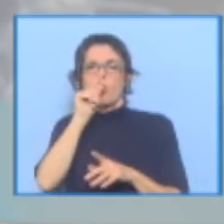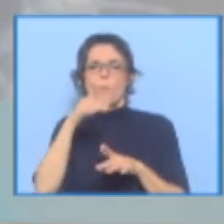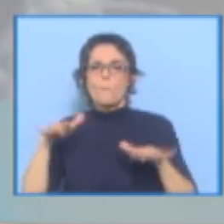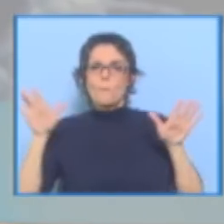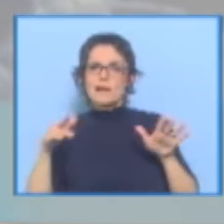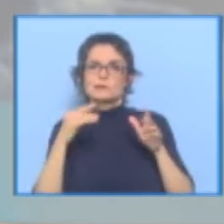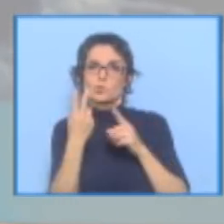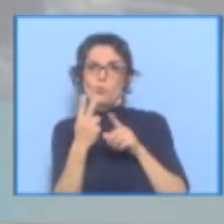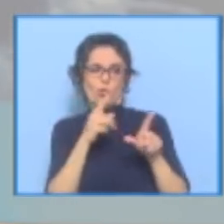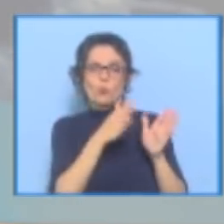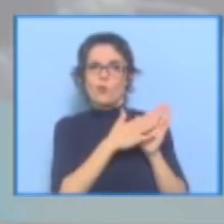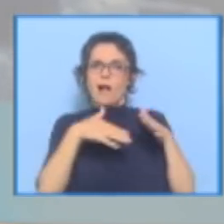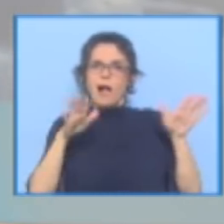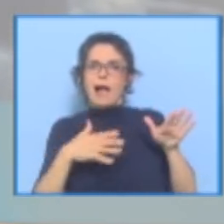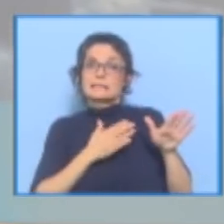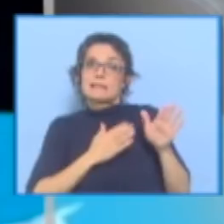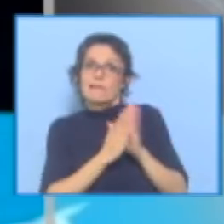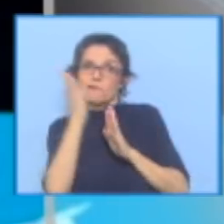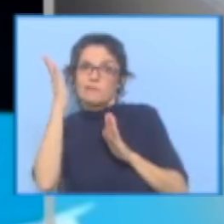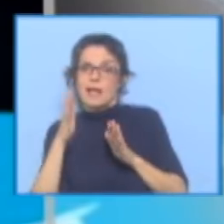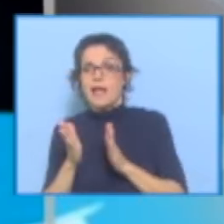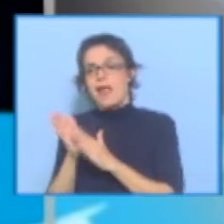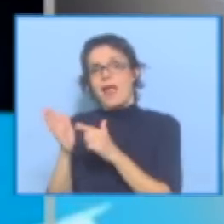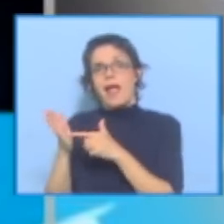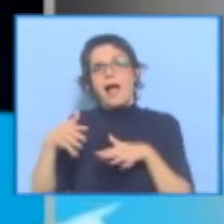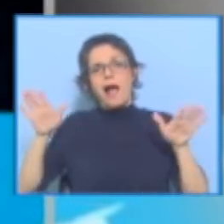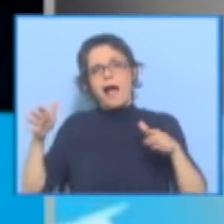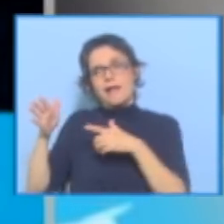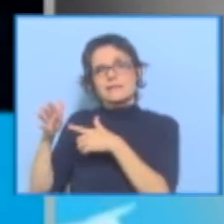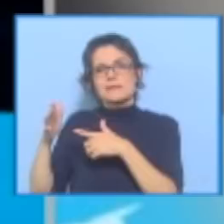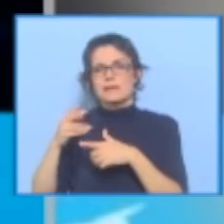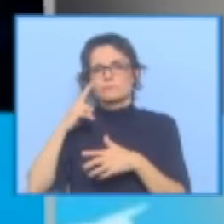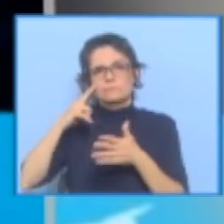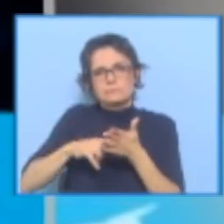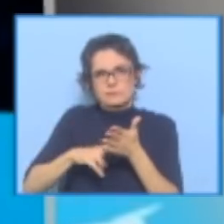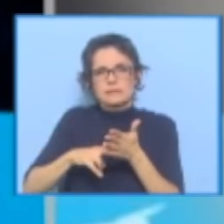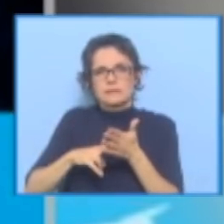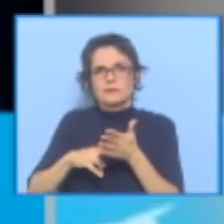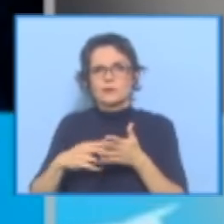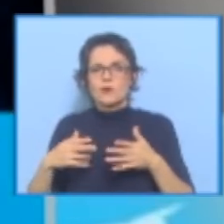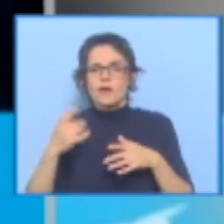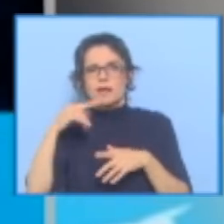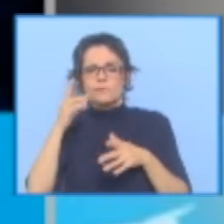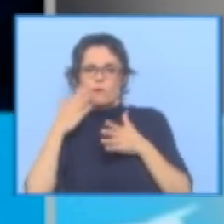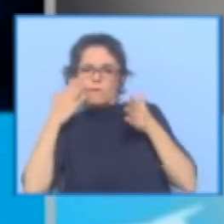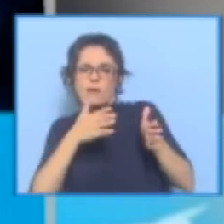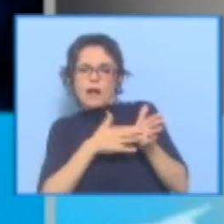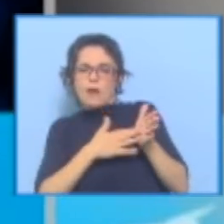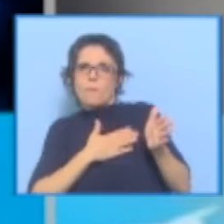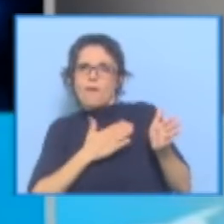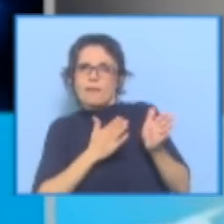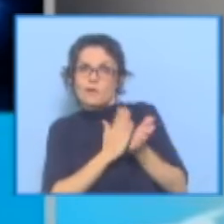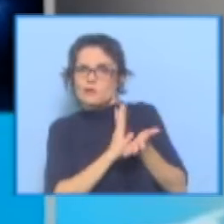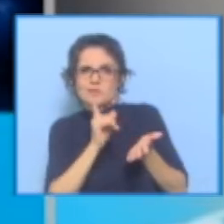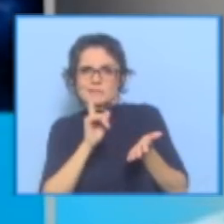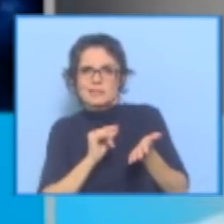E muitas vezes focamos na asa da fé e esquecemos a asa da razão. E é preciso, se assim